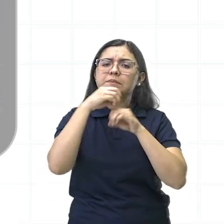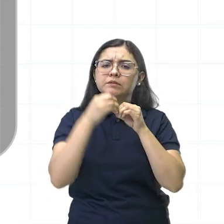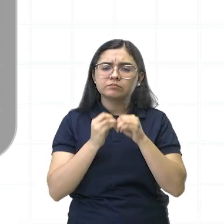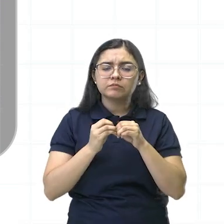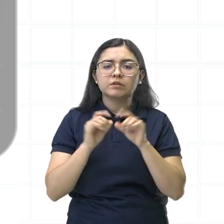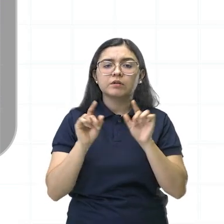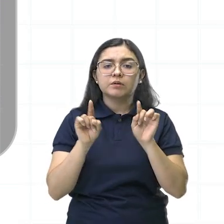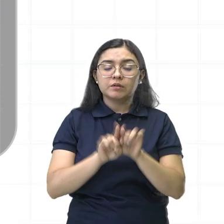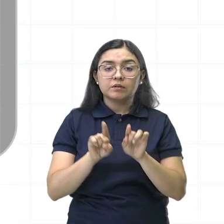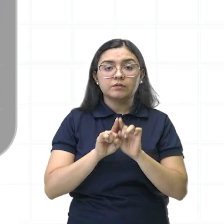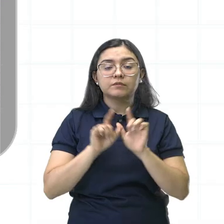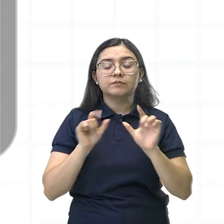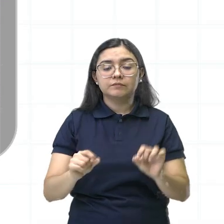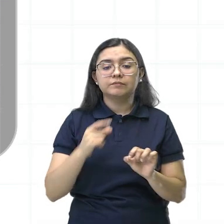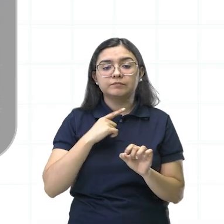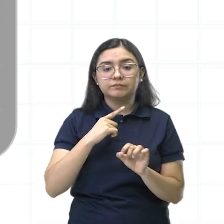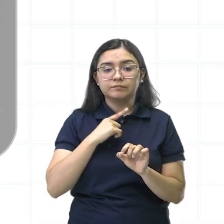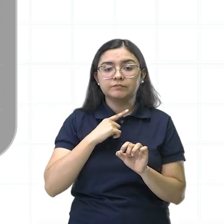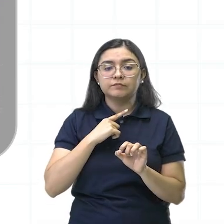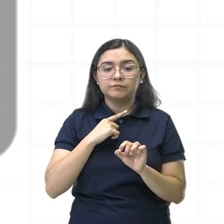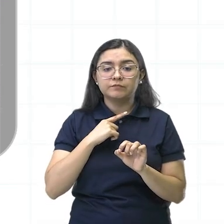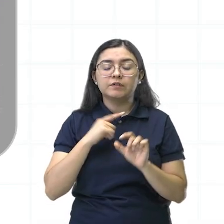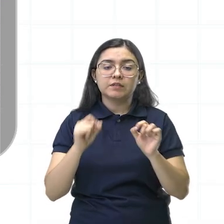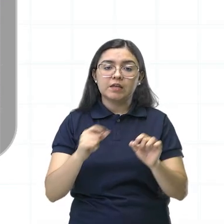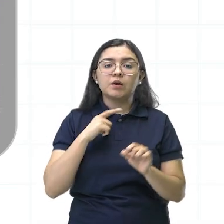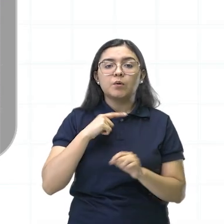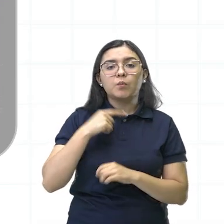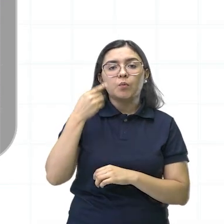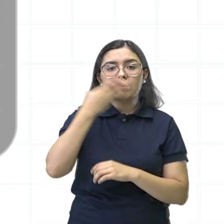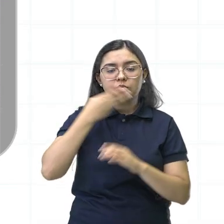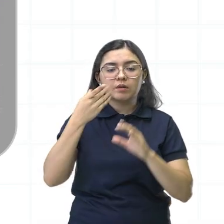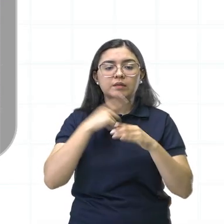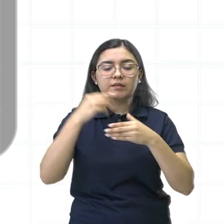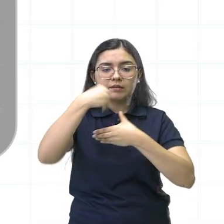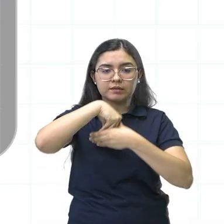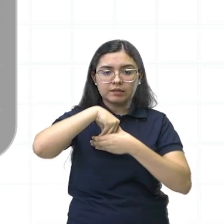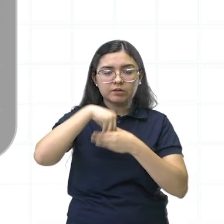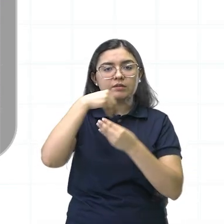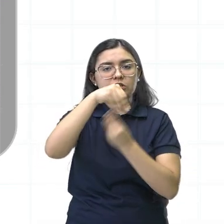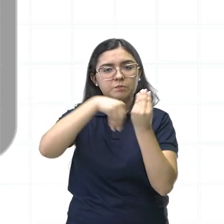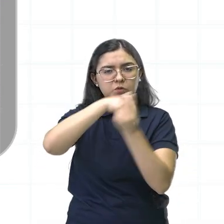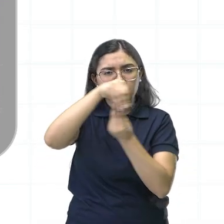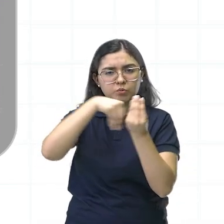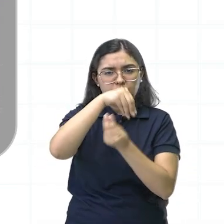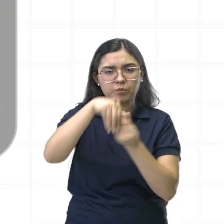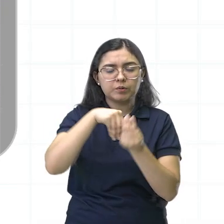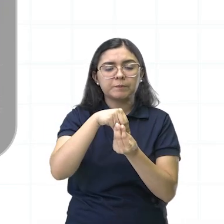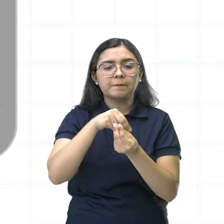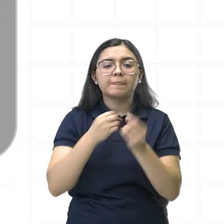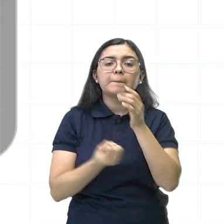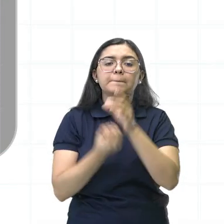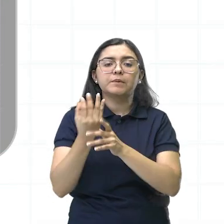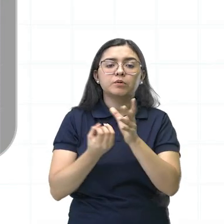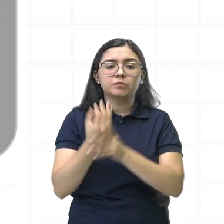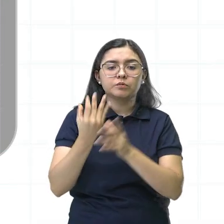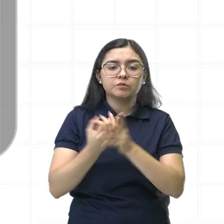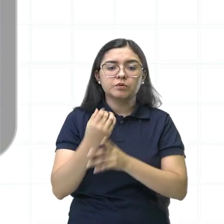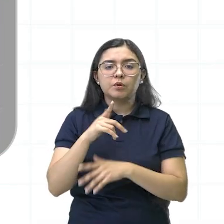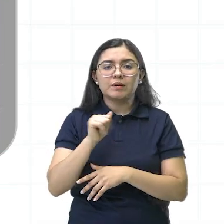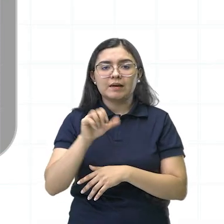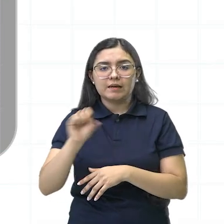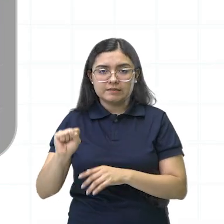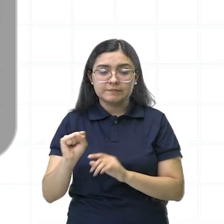micro-organismos vivos, eles vão consumir os açúcares presentes aí nesses ingredientes, né, e produzir o